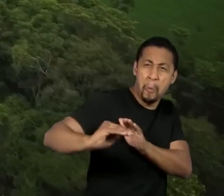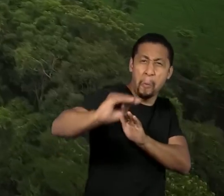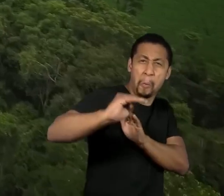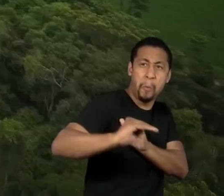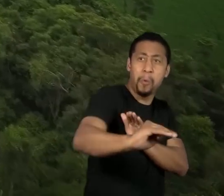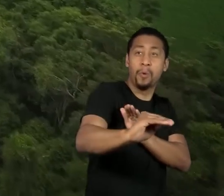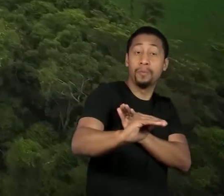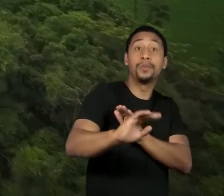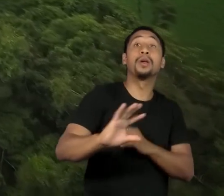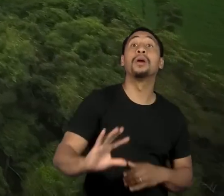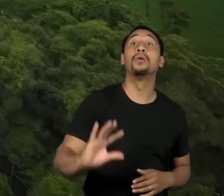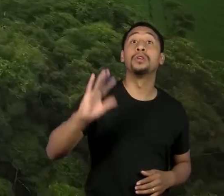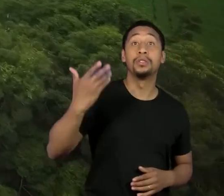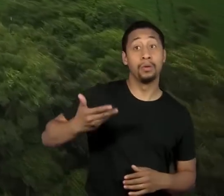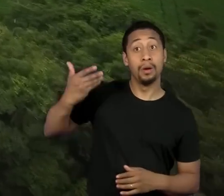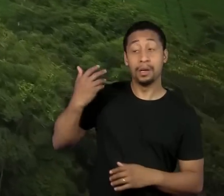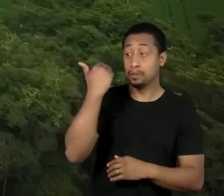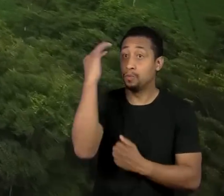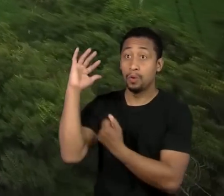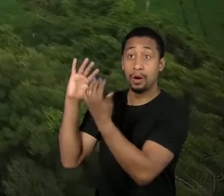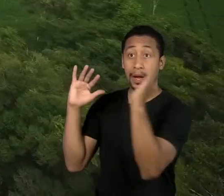floresta.